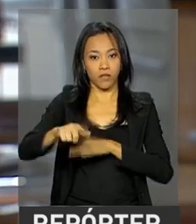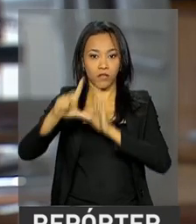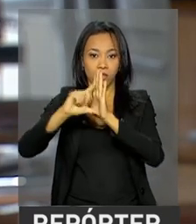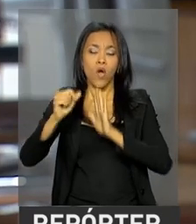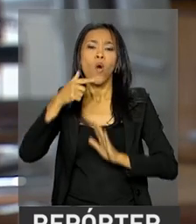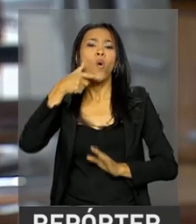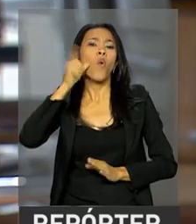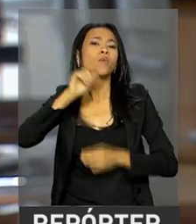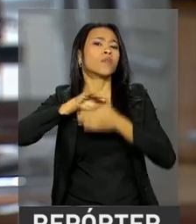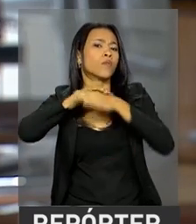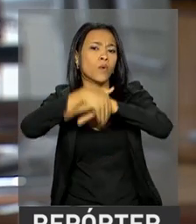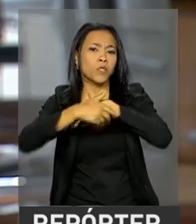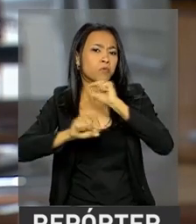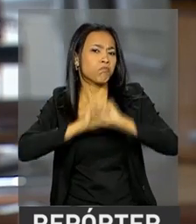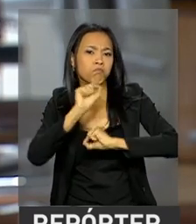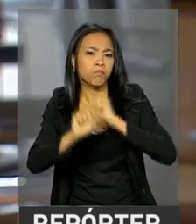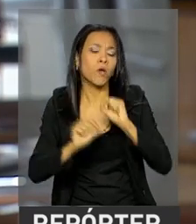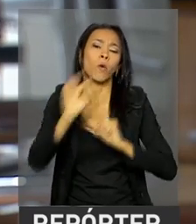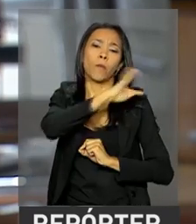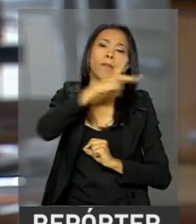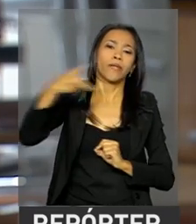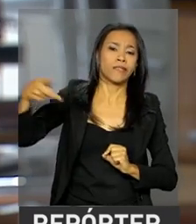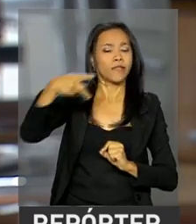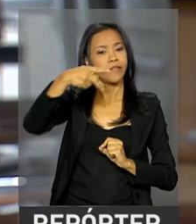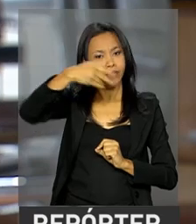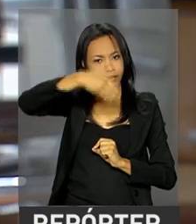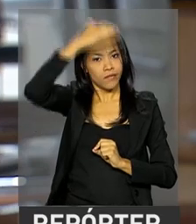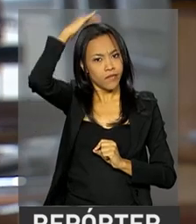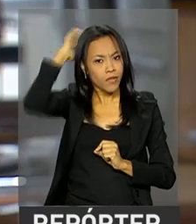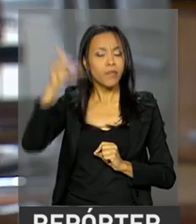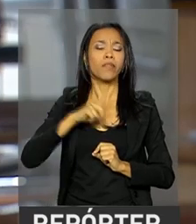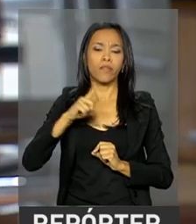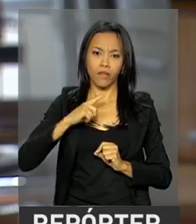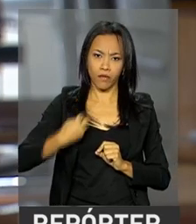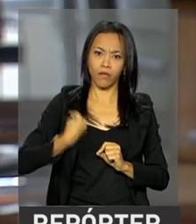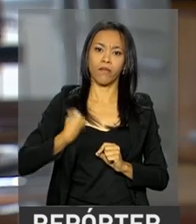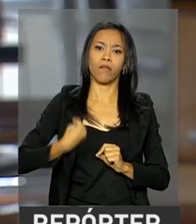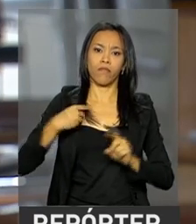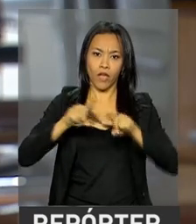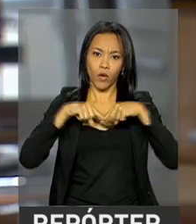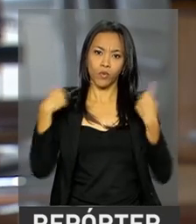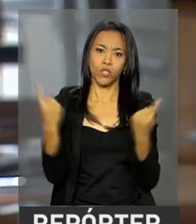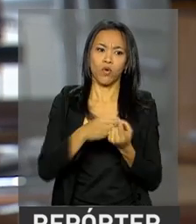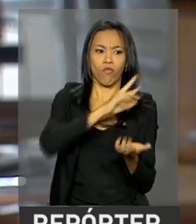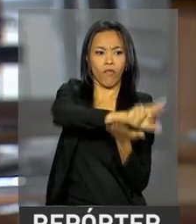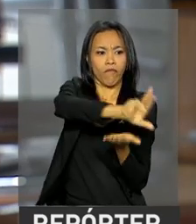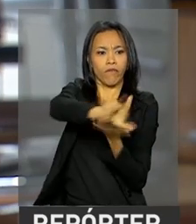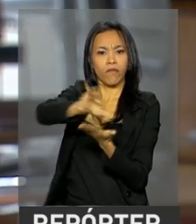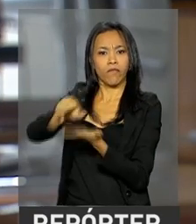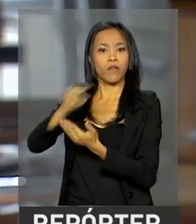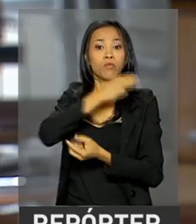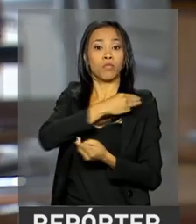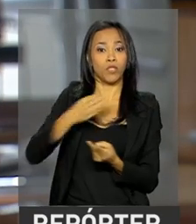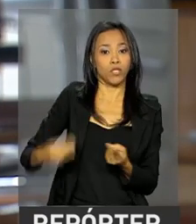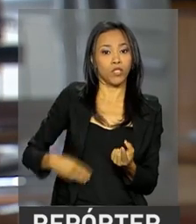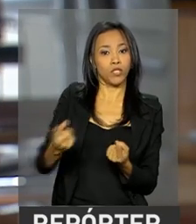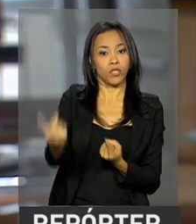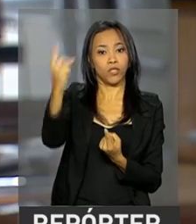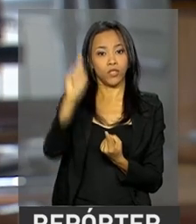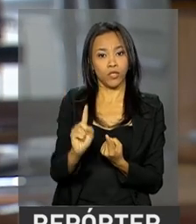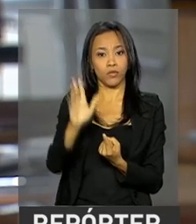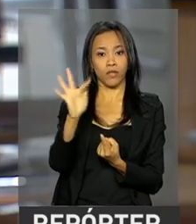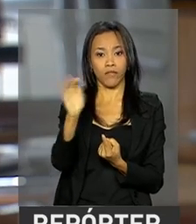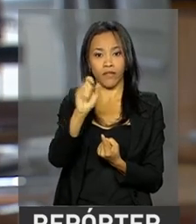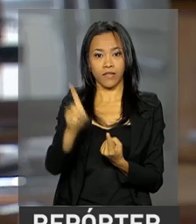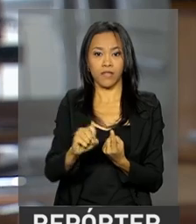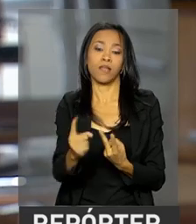de ontem, Carol, o presidente Michel Temer reuniu aqui em Brasília ministros do governo, entre eles o ministro da Fazenda,